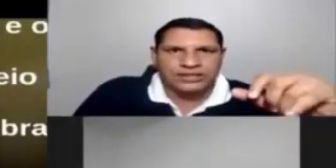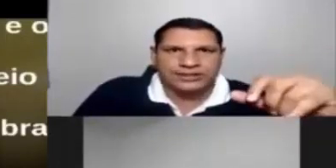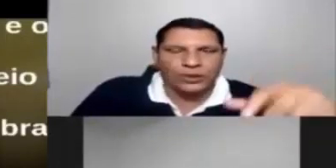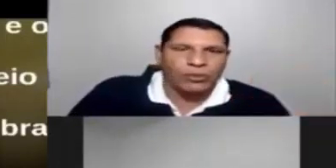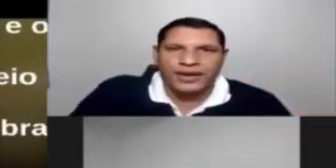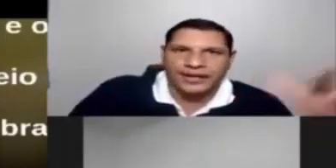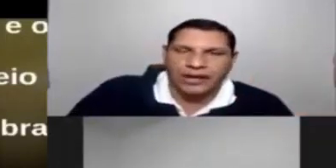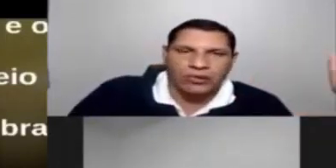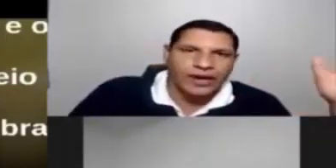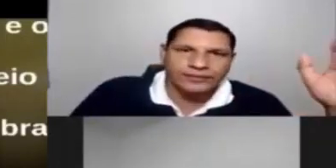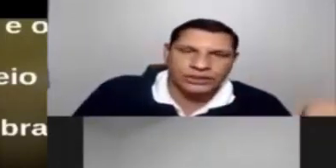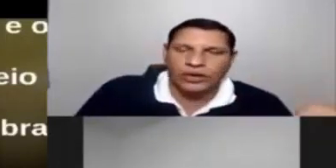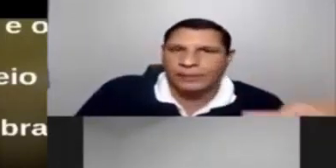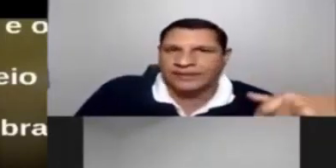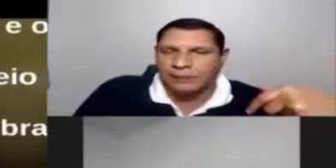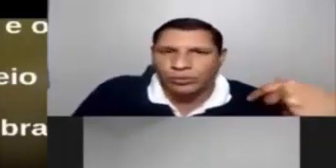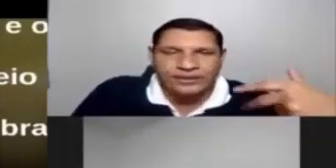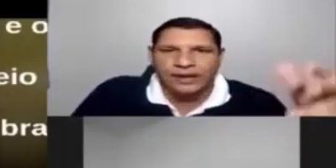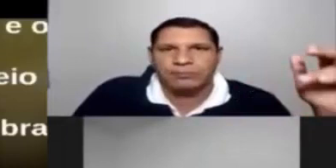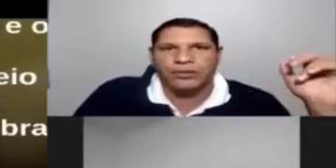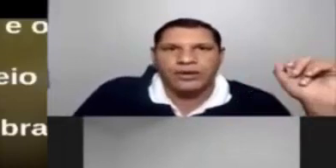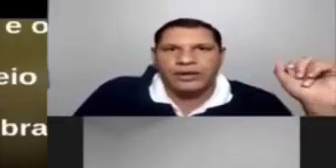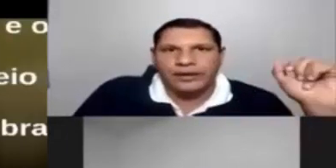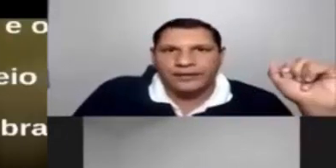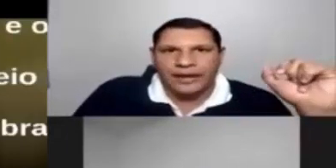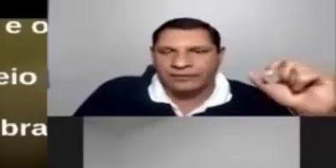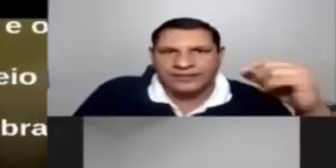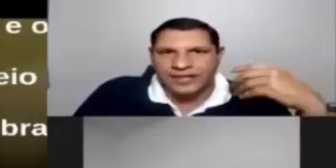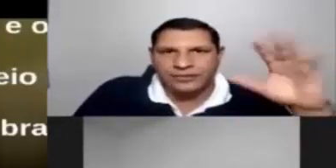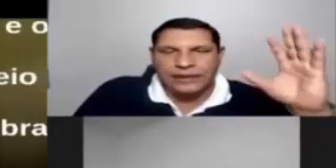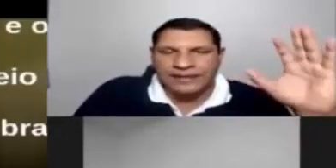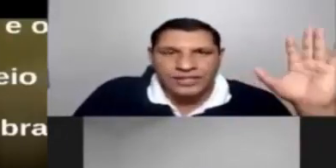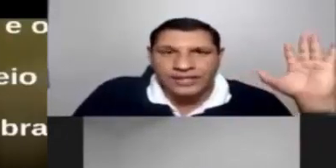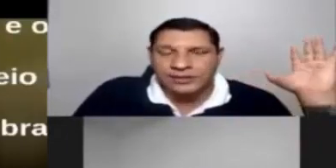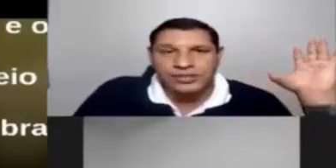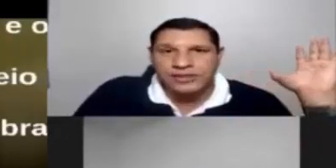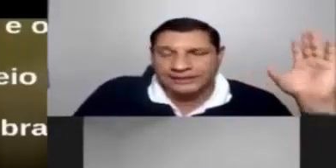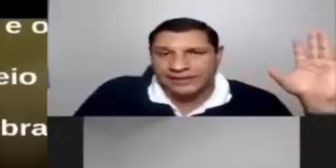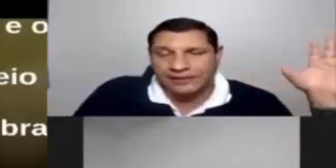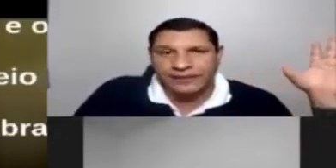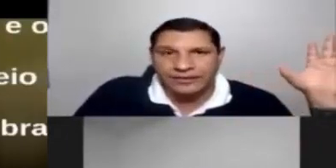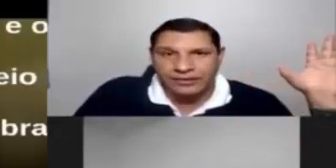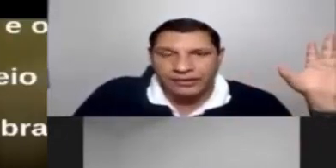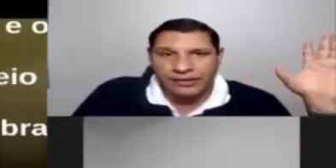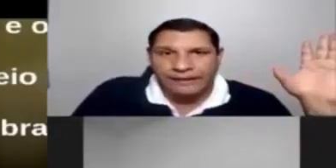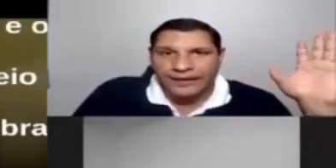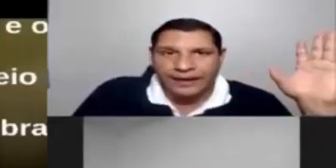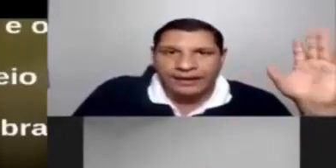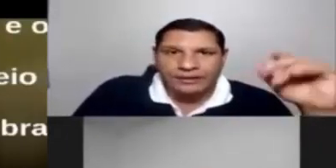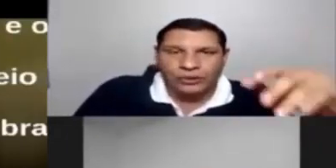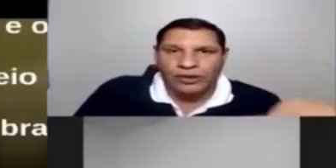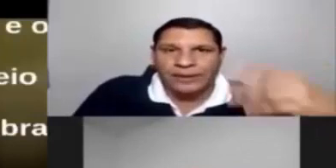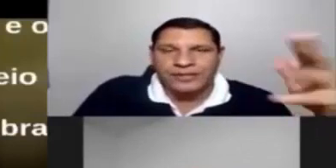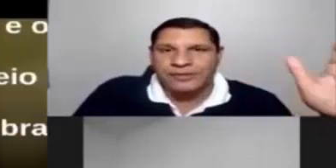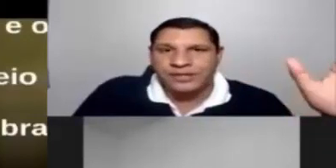Se eu morrer aqui agora, vocês vão lamentar por um tempo, mas vocês vão acabar se esquecendo de mim. Essa é que é a verdade, né?